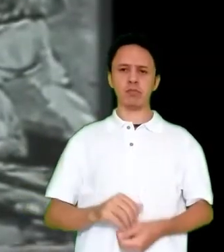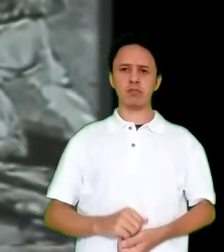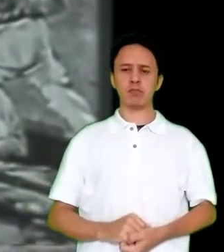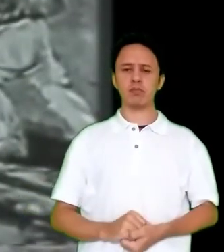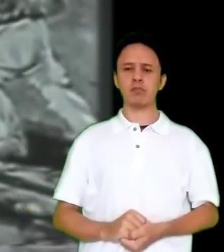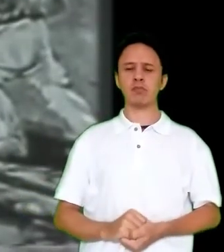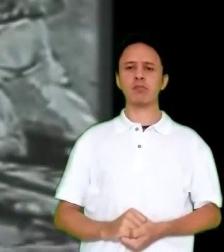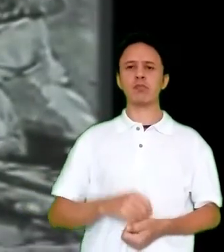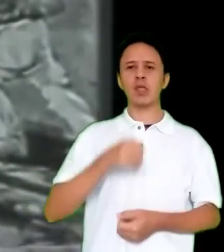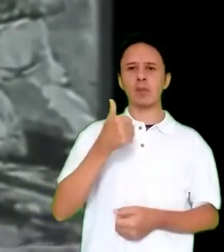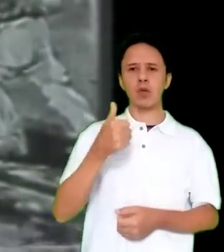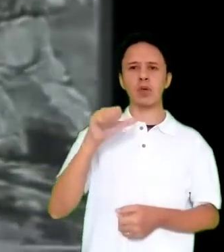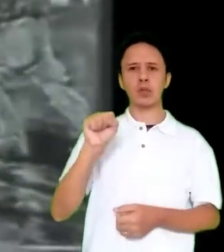proibido.